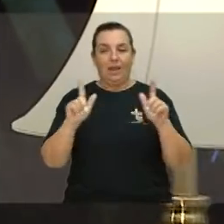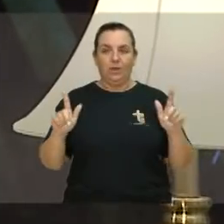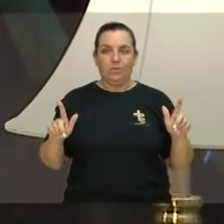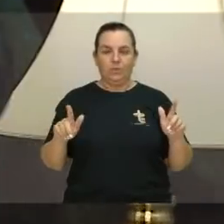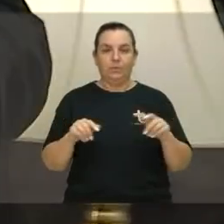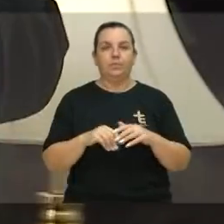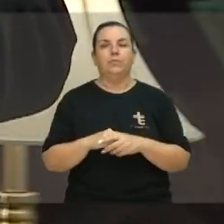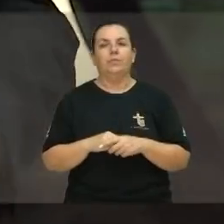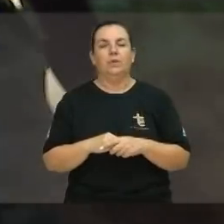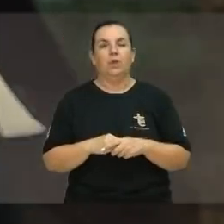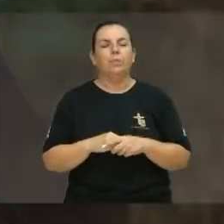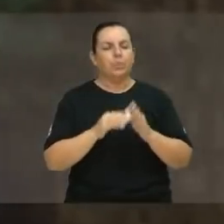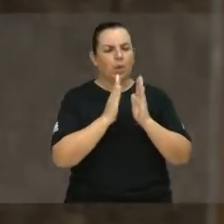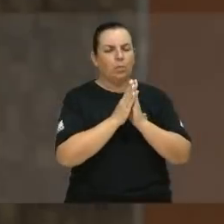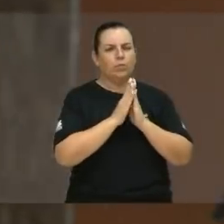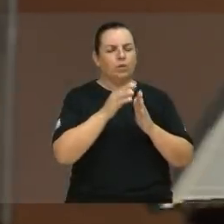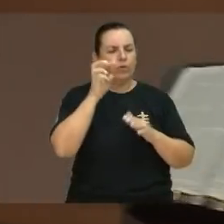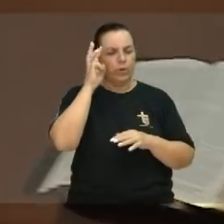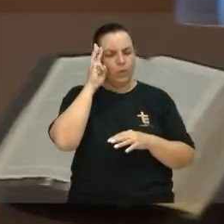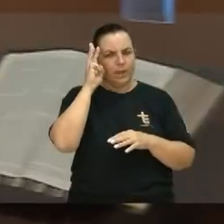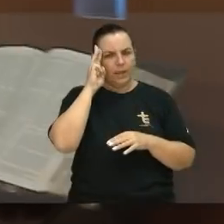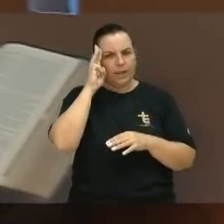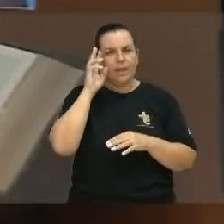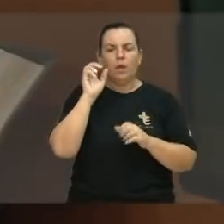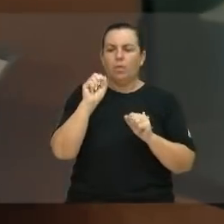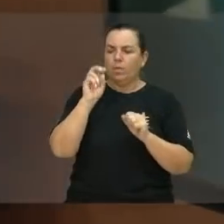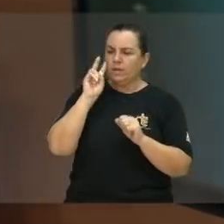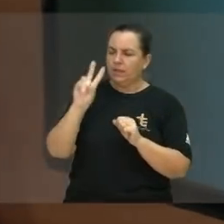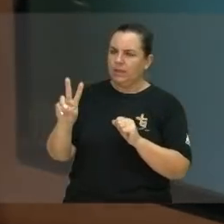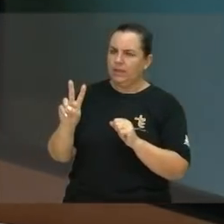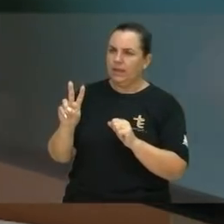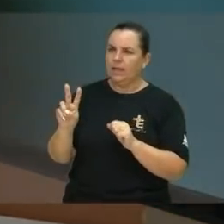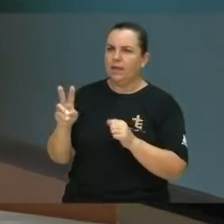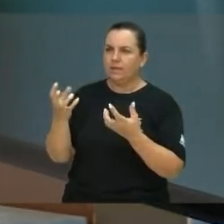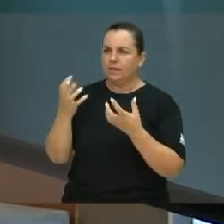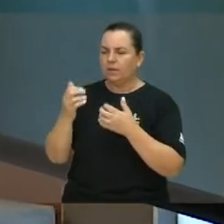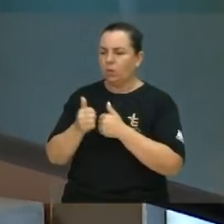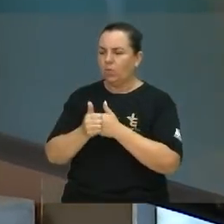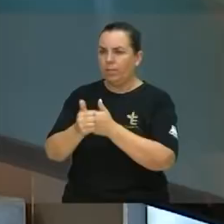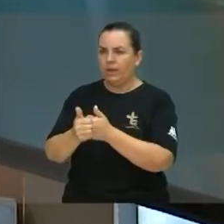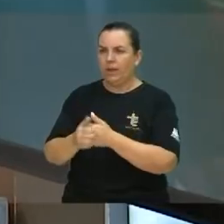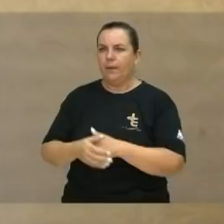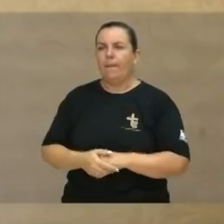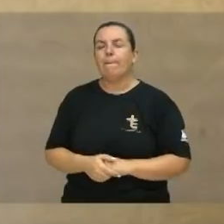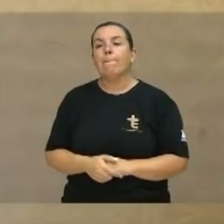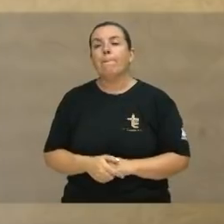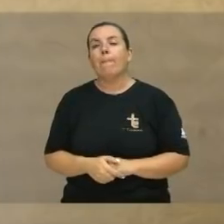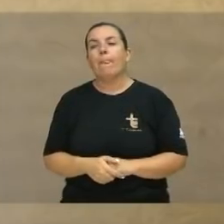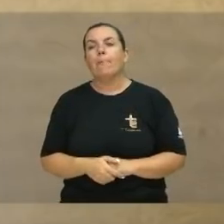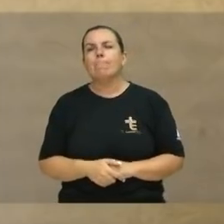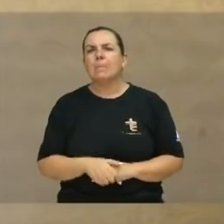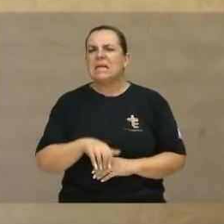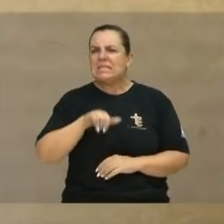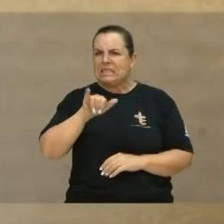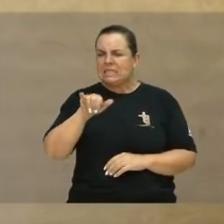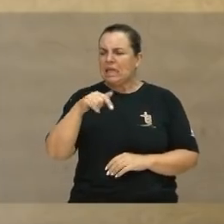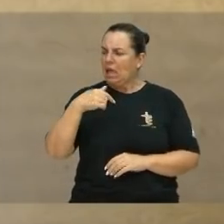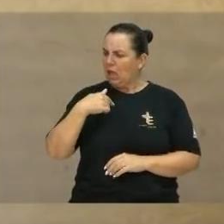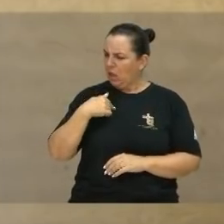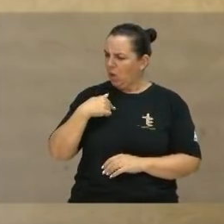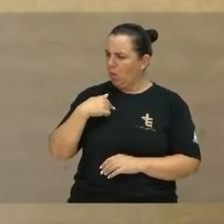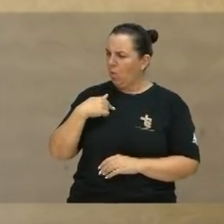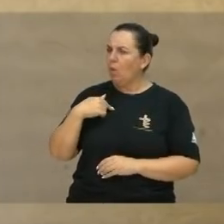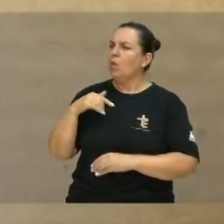william e o telespectador aí na sua casa queira acompanhar o william vai lá se portanto eu